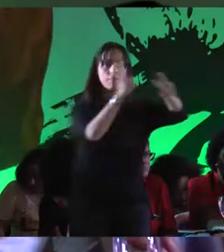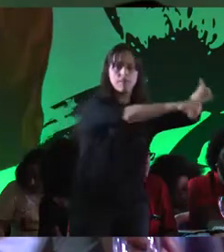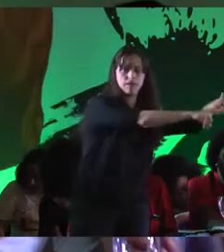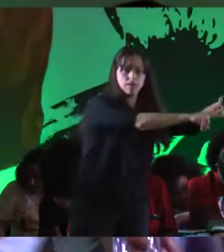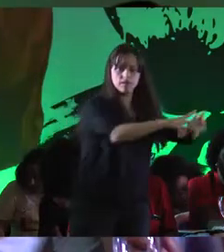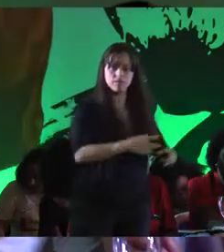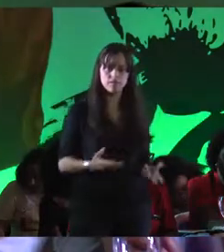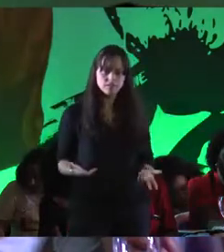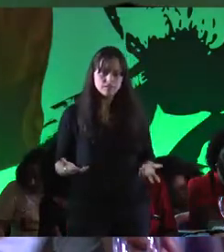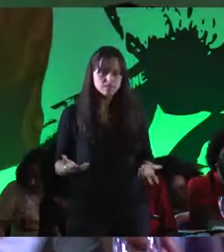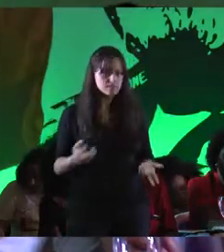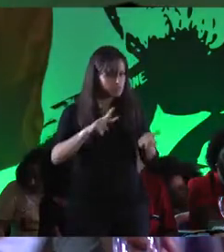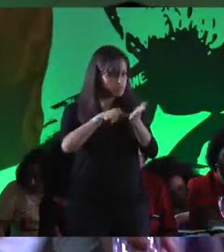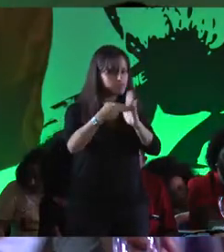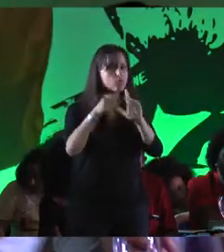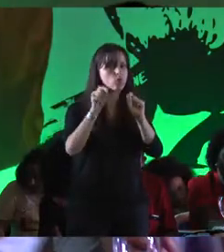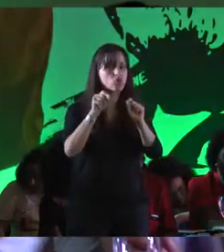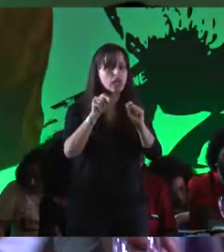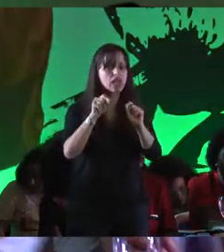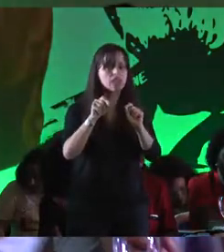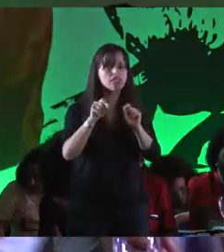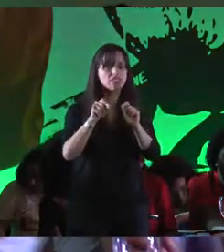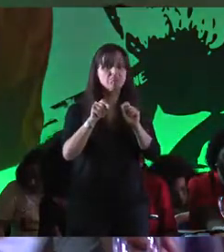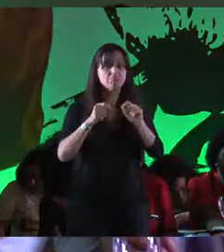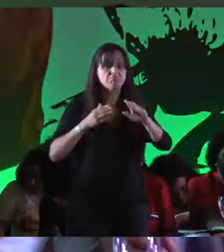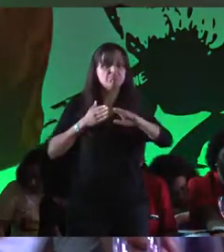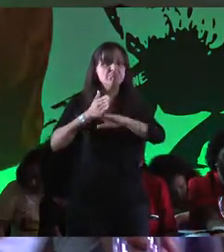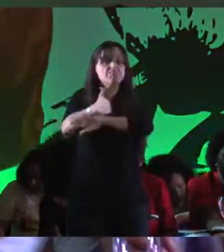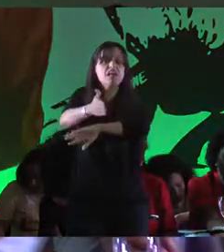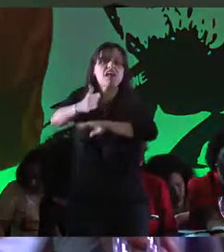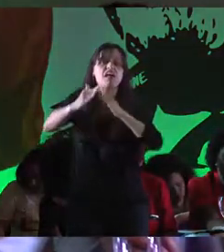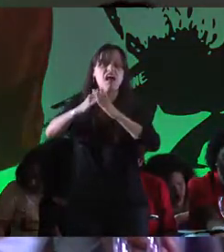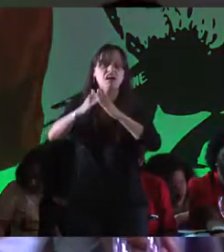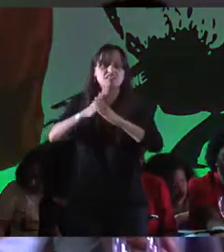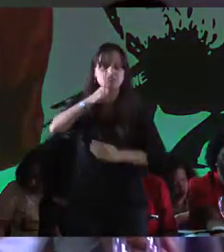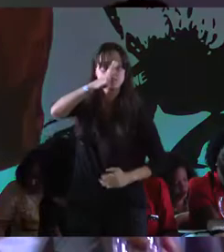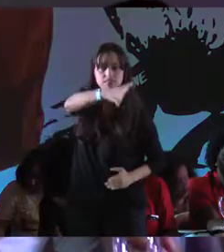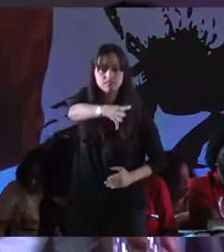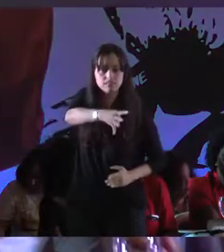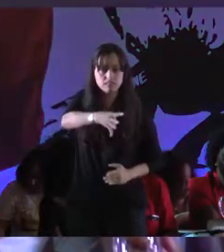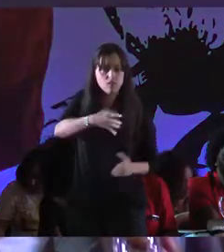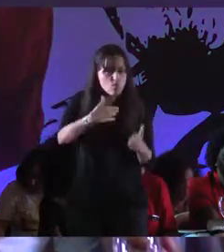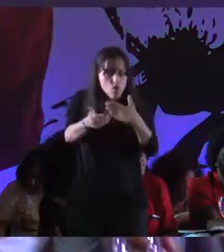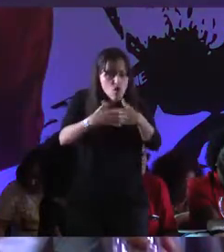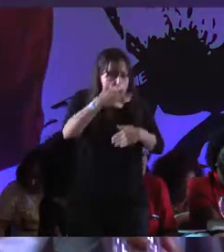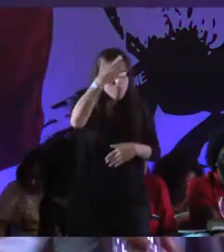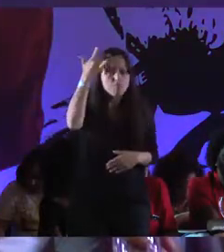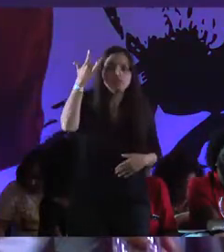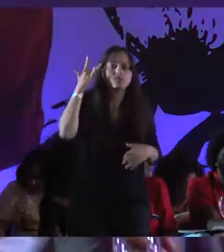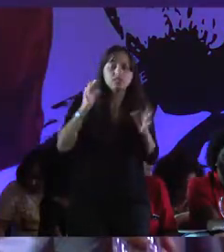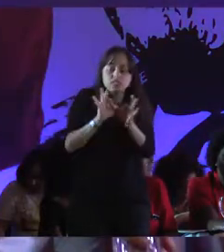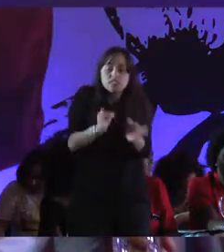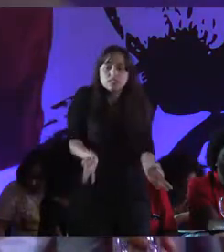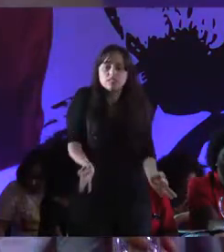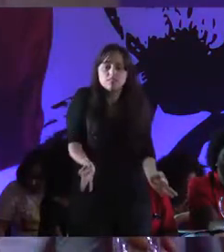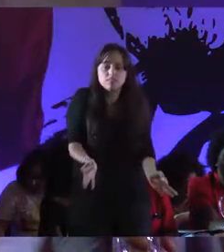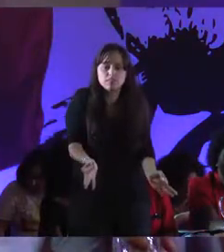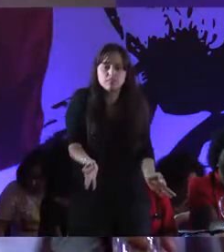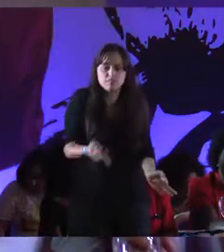isso? É poder entrar na casa de qualquer morador de uma comunidade. Eu pergunto a